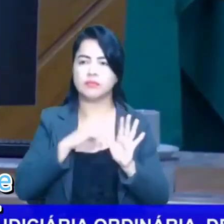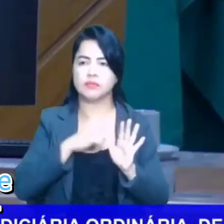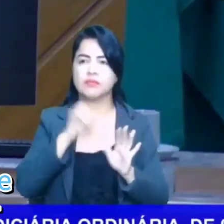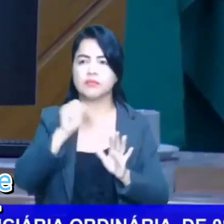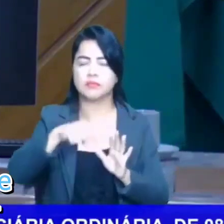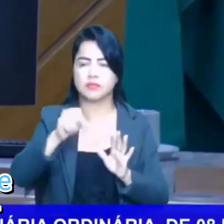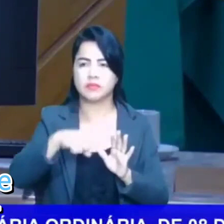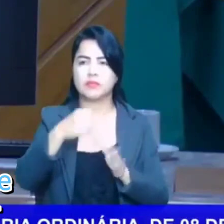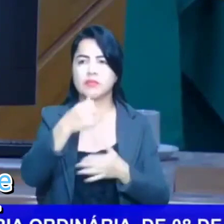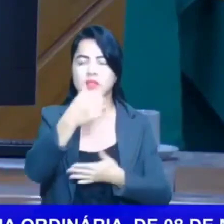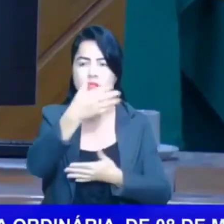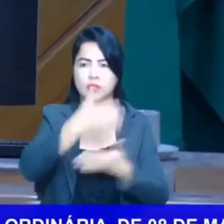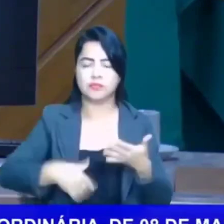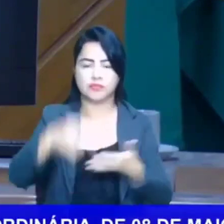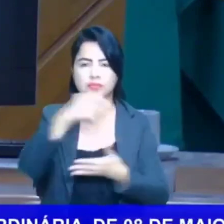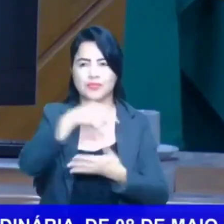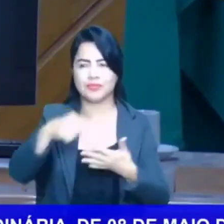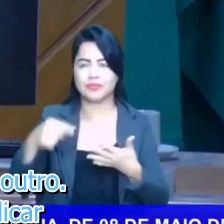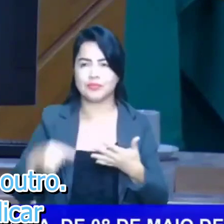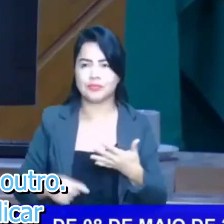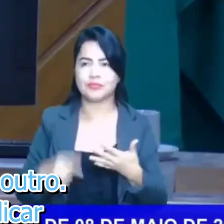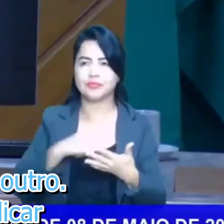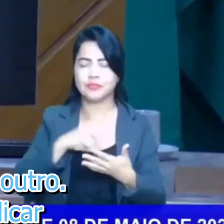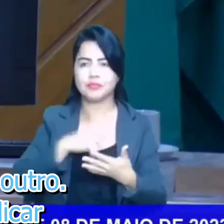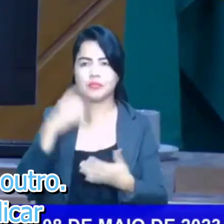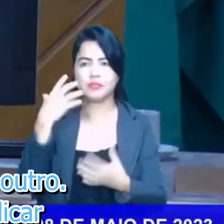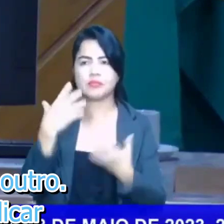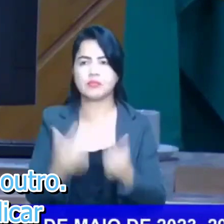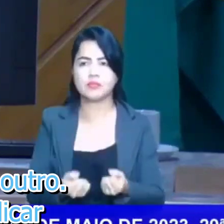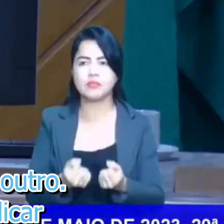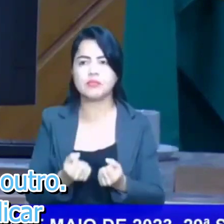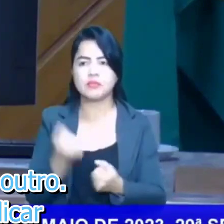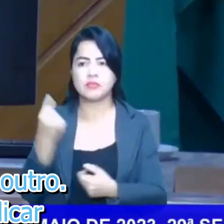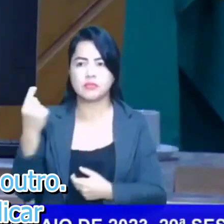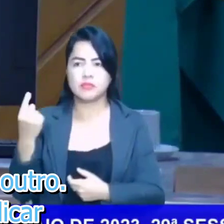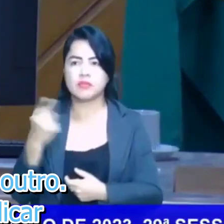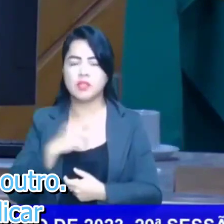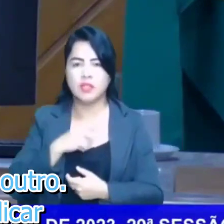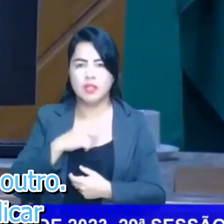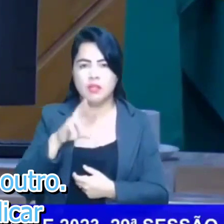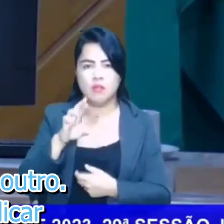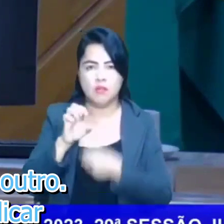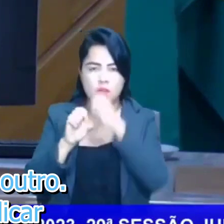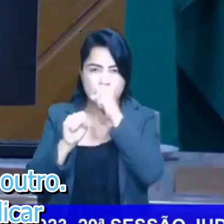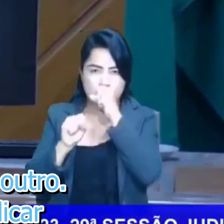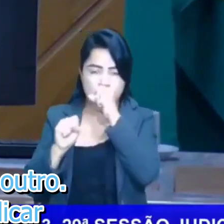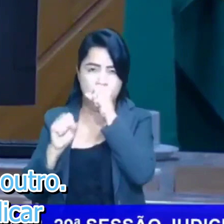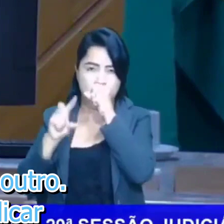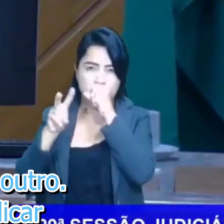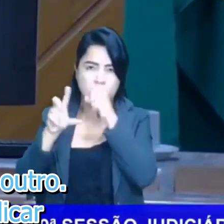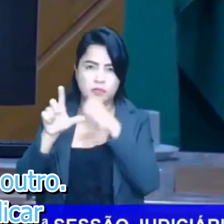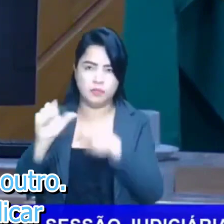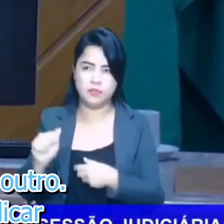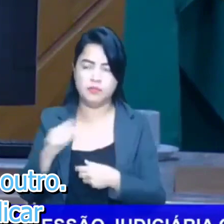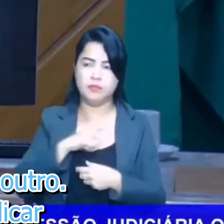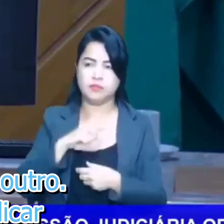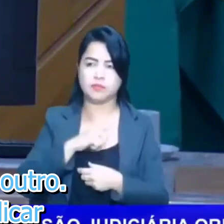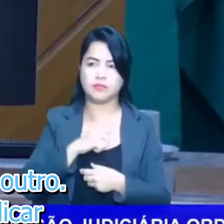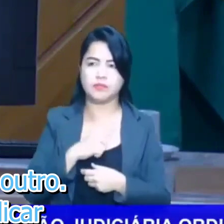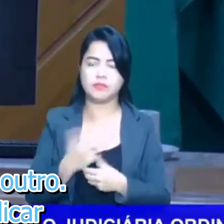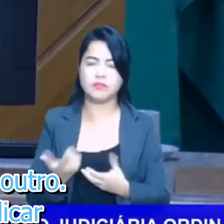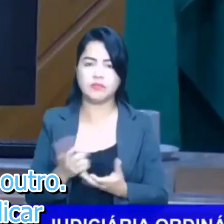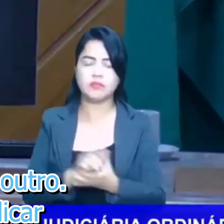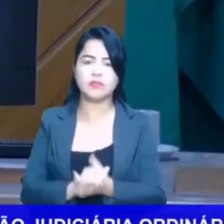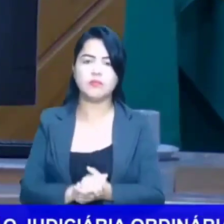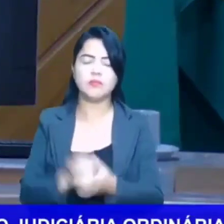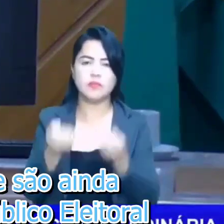existem, sim, elementos suficientes para permitir a aprovação de um e a aprovação com ressalvas do outro processo ora pautado.